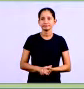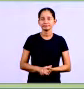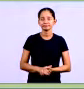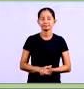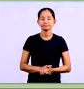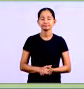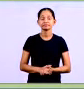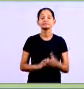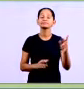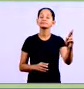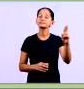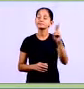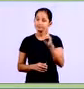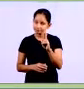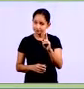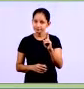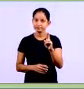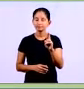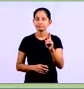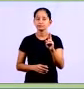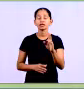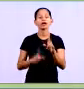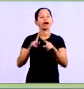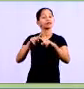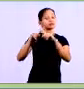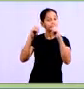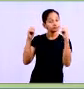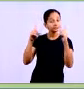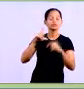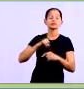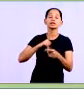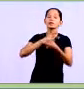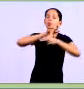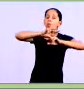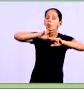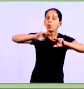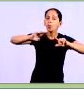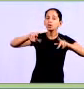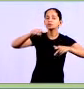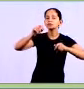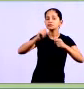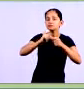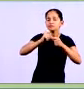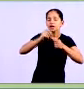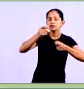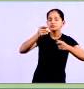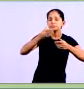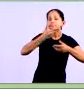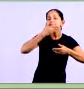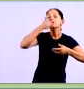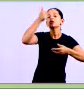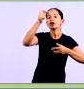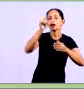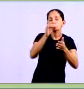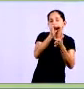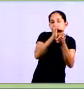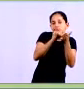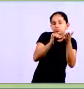E aí o Lourenço respondeu, mas tem 5 coisas que a gente pode fazer. Você pode